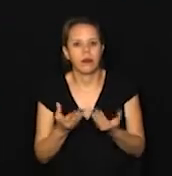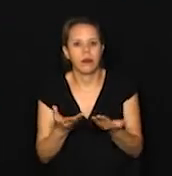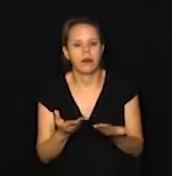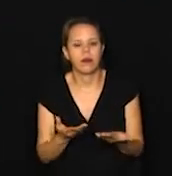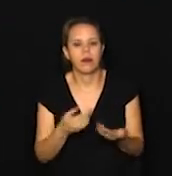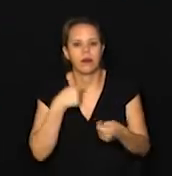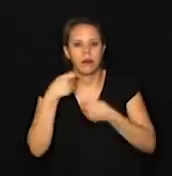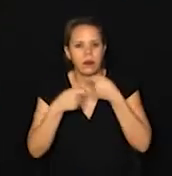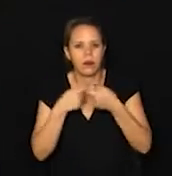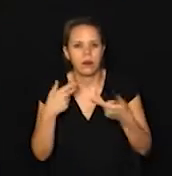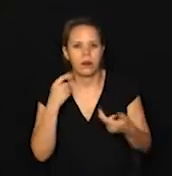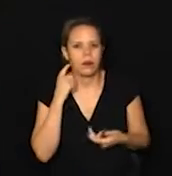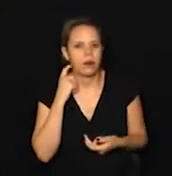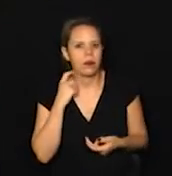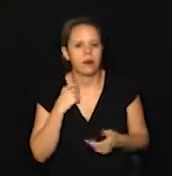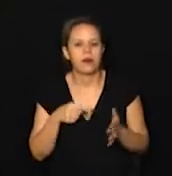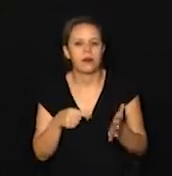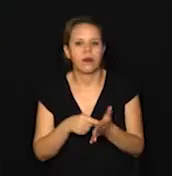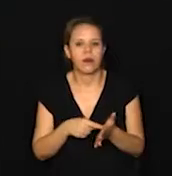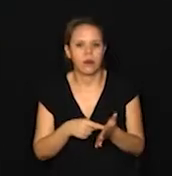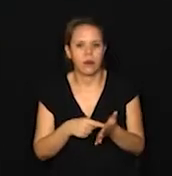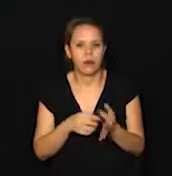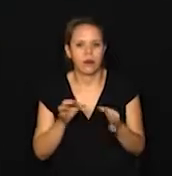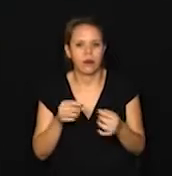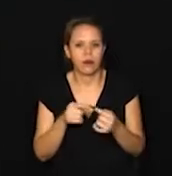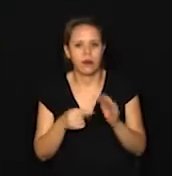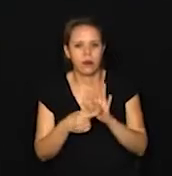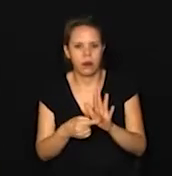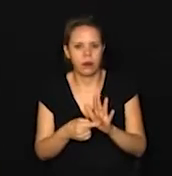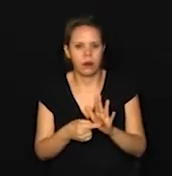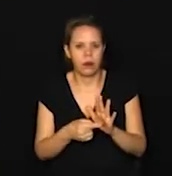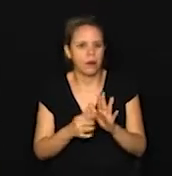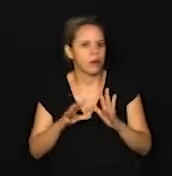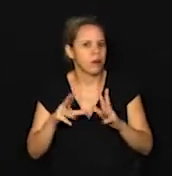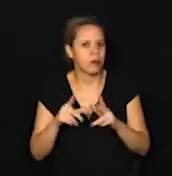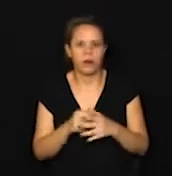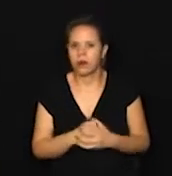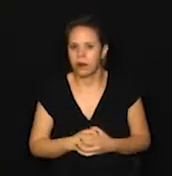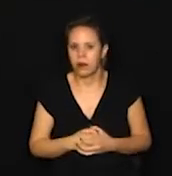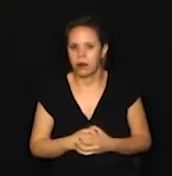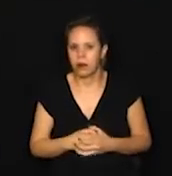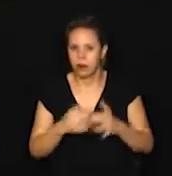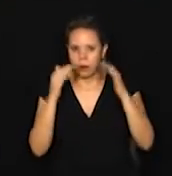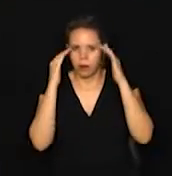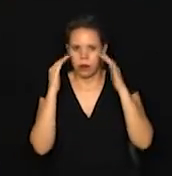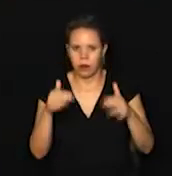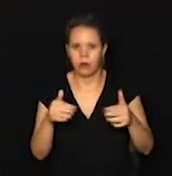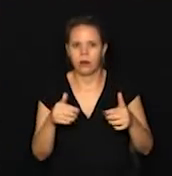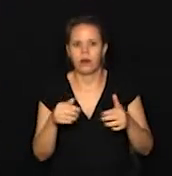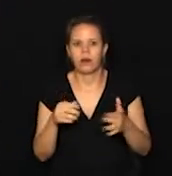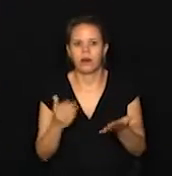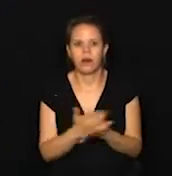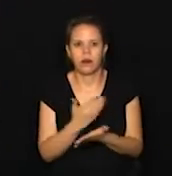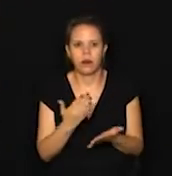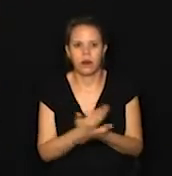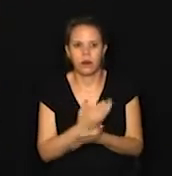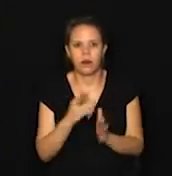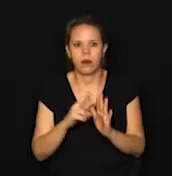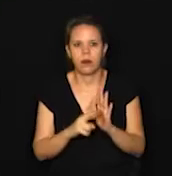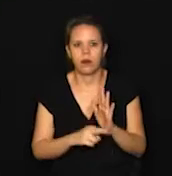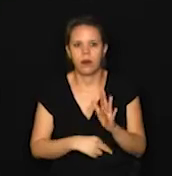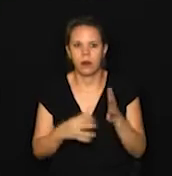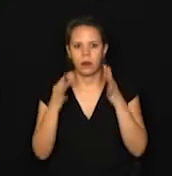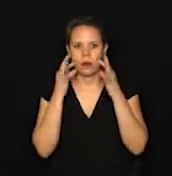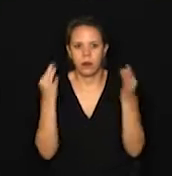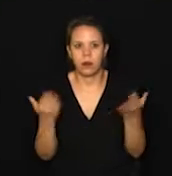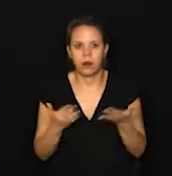a alimentação. E essas denúncias são justamente mostrando que nem todos estão cumprindo este caderno. E atenção